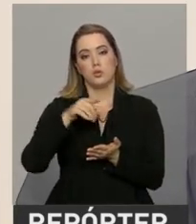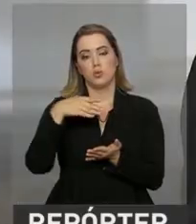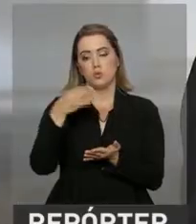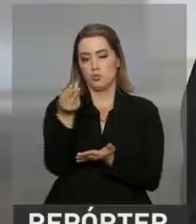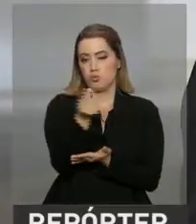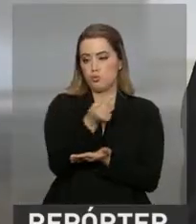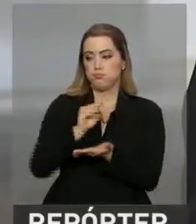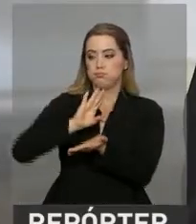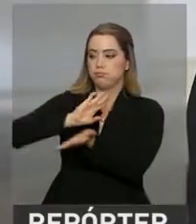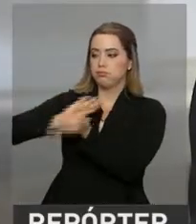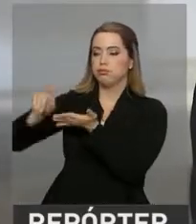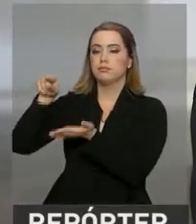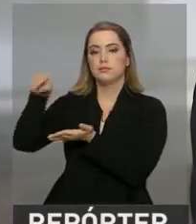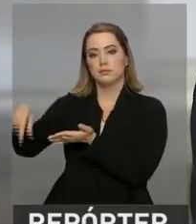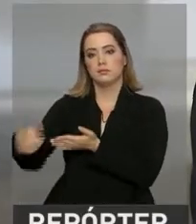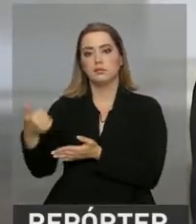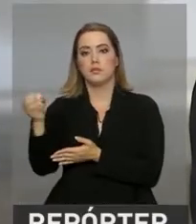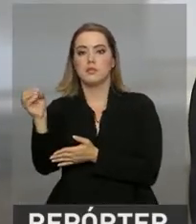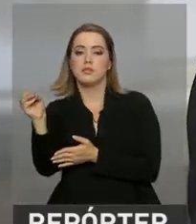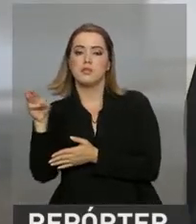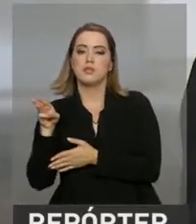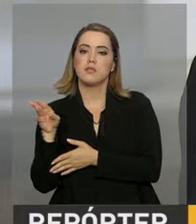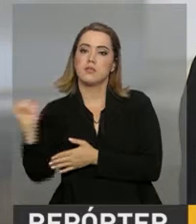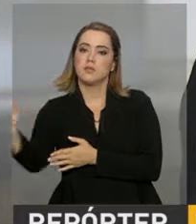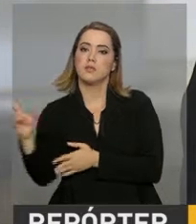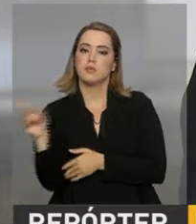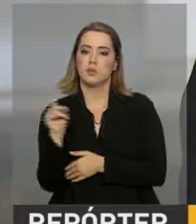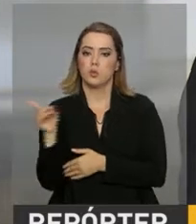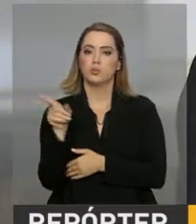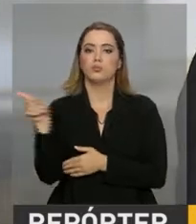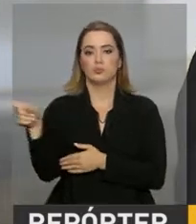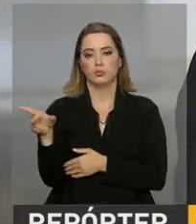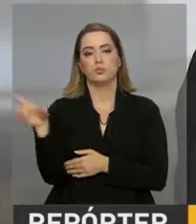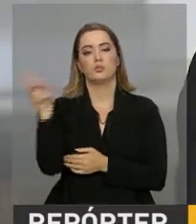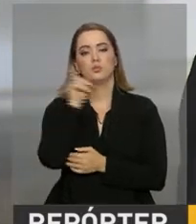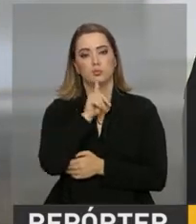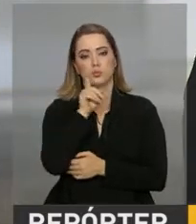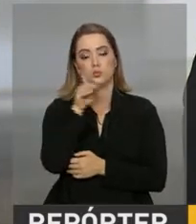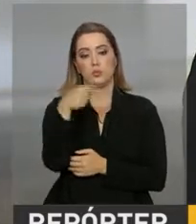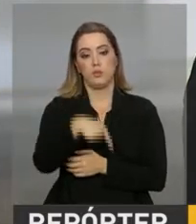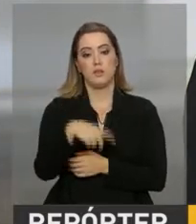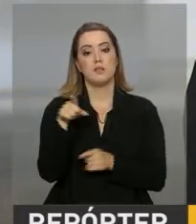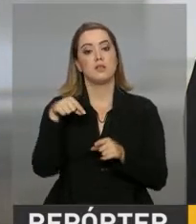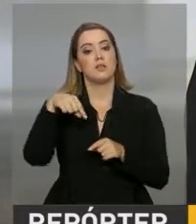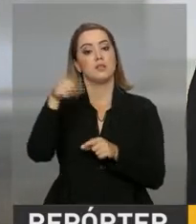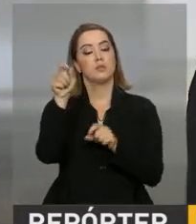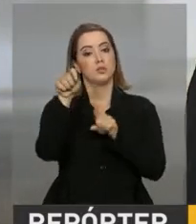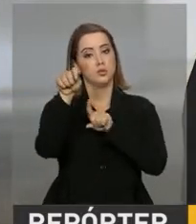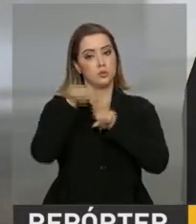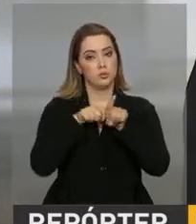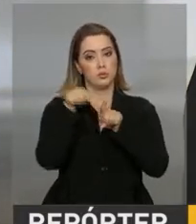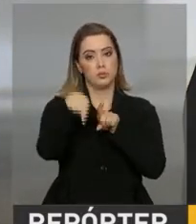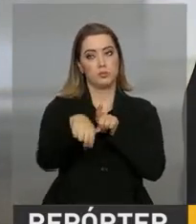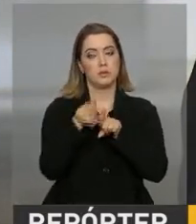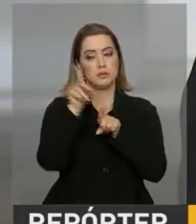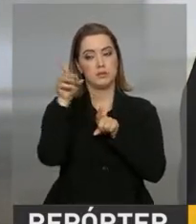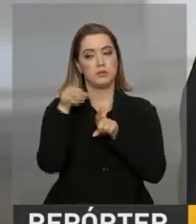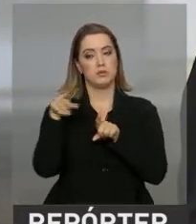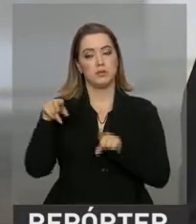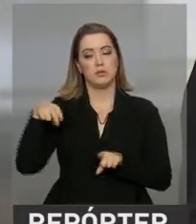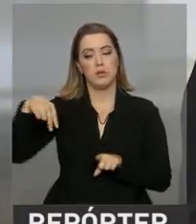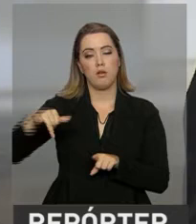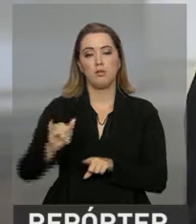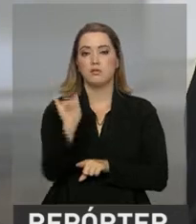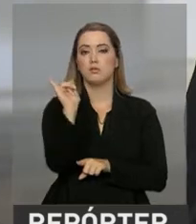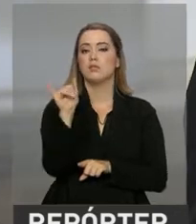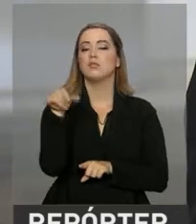Unidos esta parceria Econômica pode se ampliar ainda mais neste mês o presidente a temer participa em Nova York nos Estados